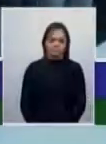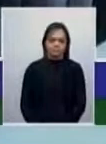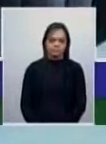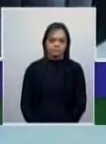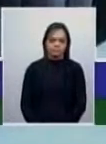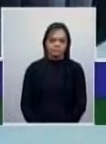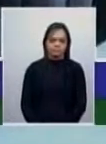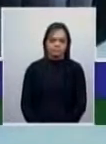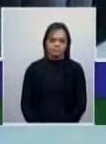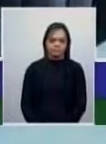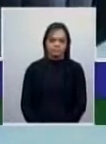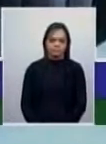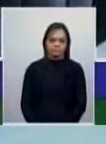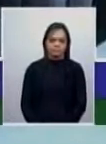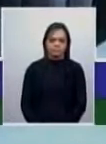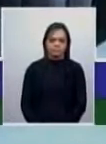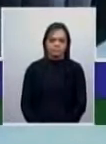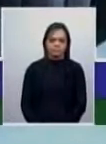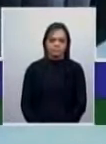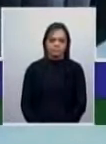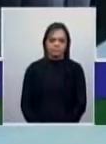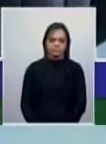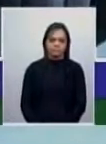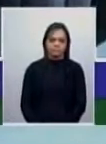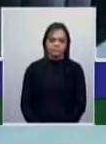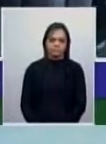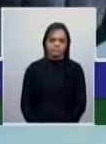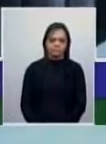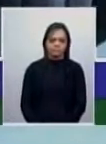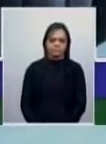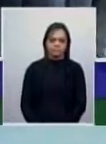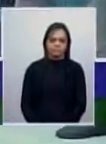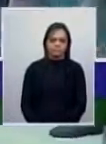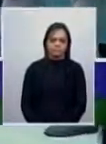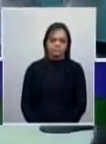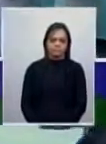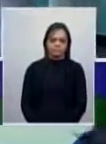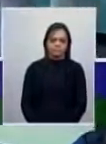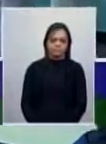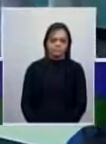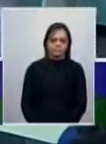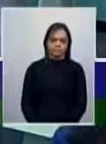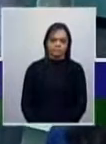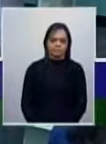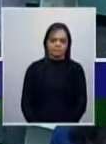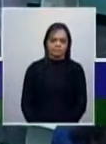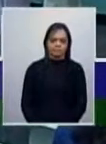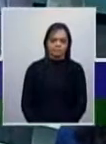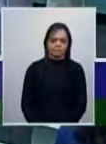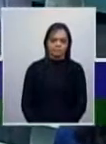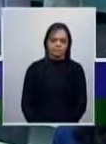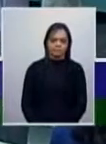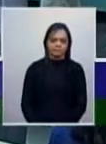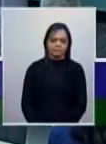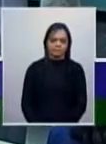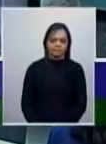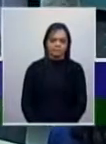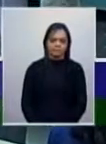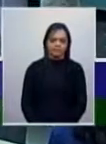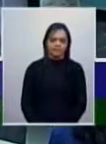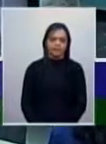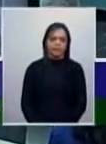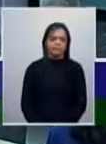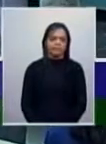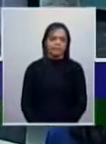No dia 5 de junho, durante sessão, houve entrega de moções de aplausos aos desportistas Rafael Tobias Diniz